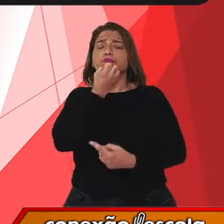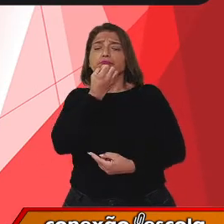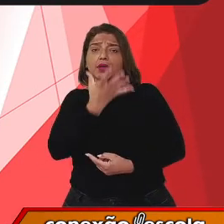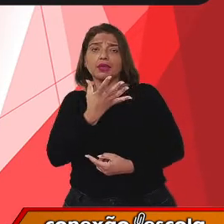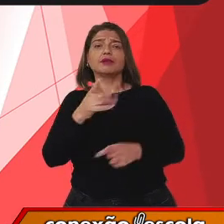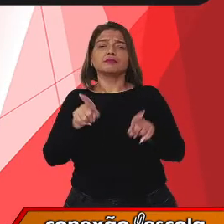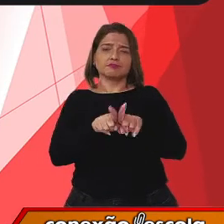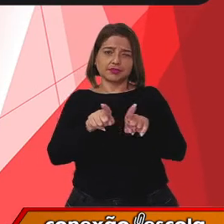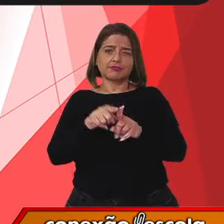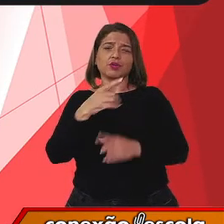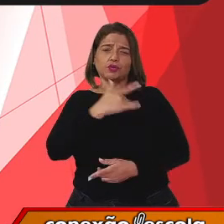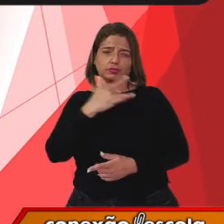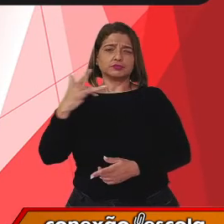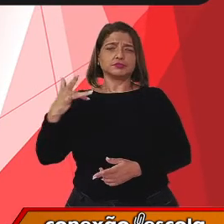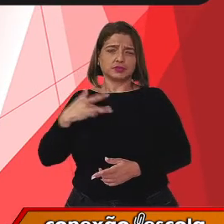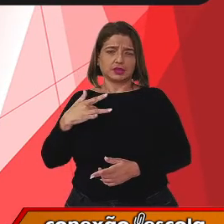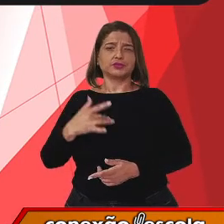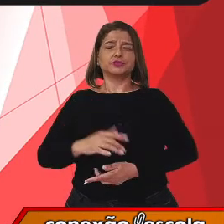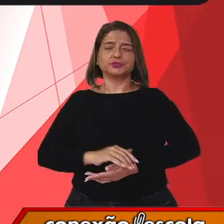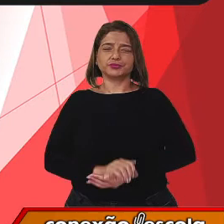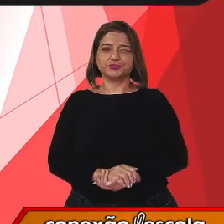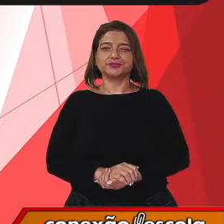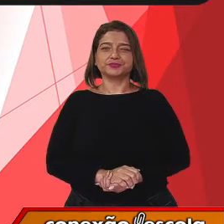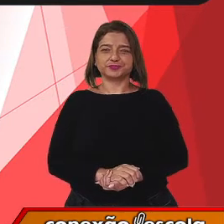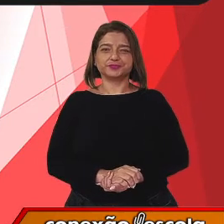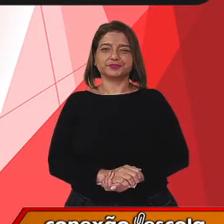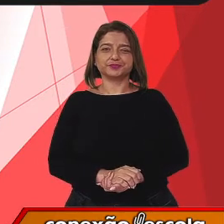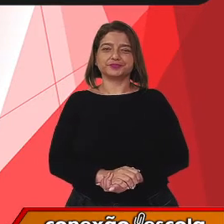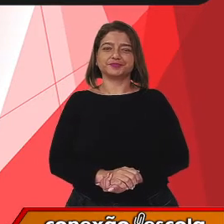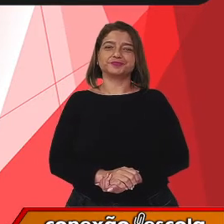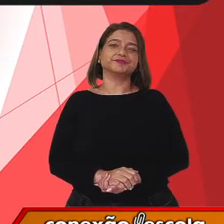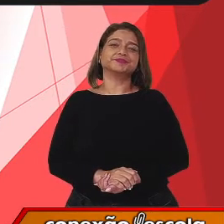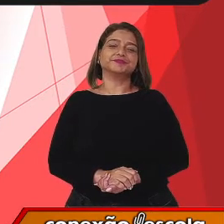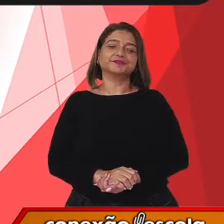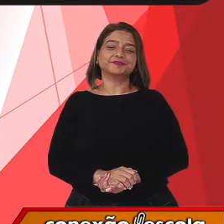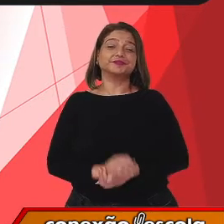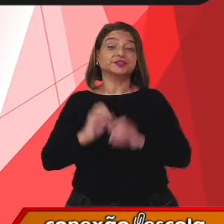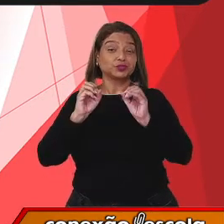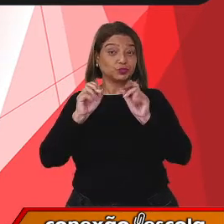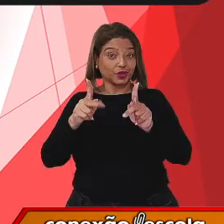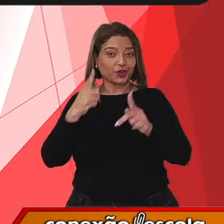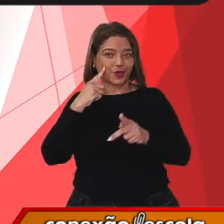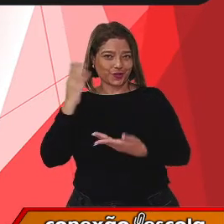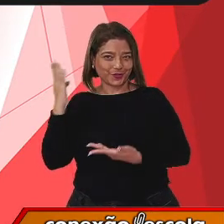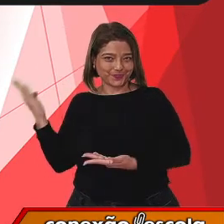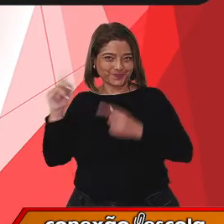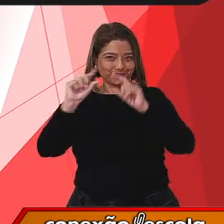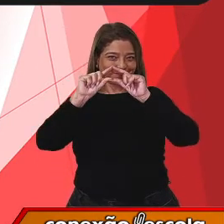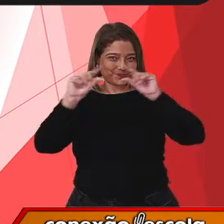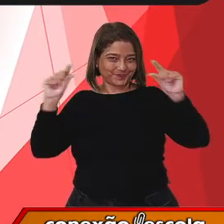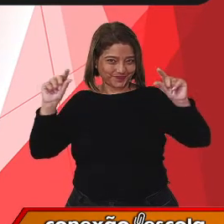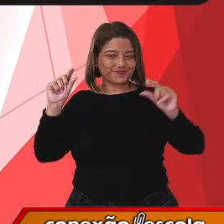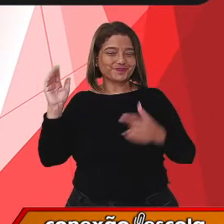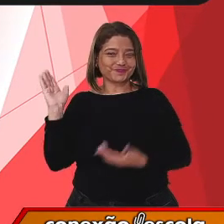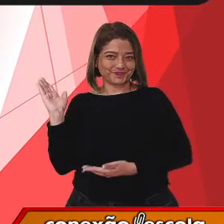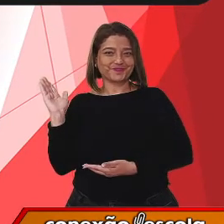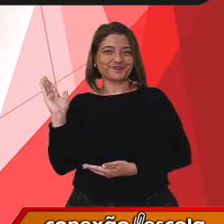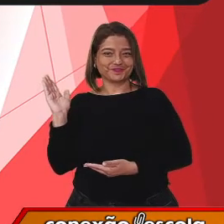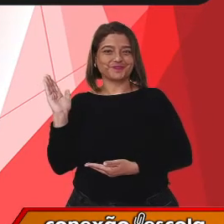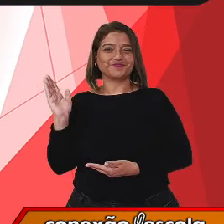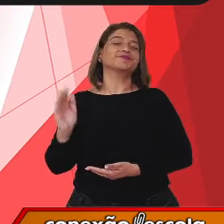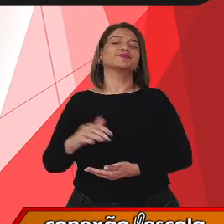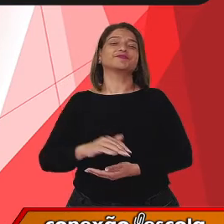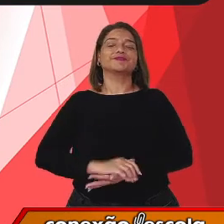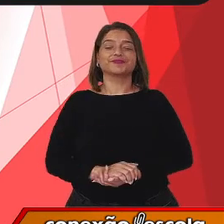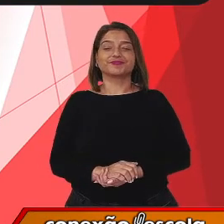mesmo, né? Também manter esses hábitos, ok? Então, keep your body, hair,